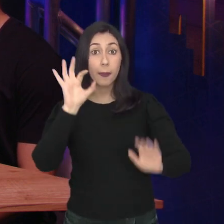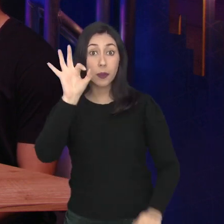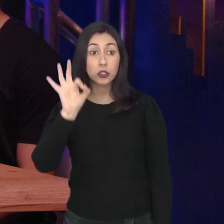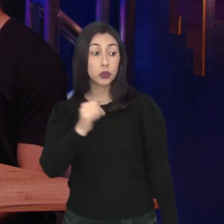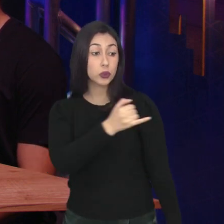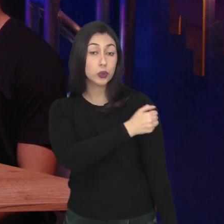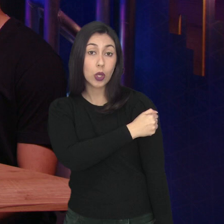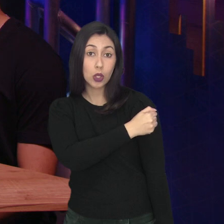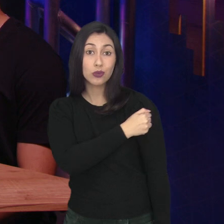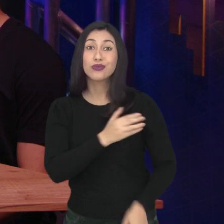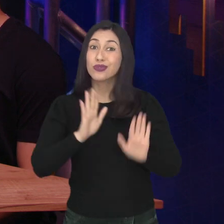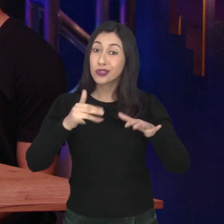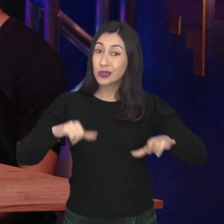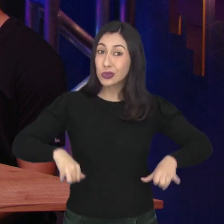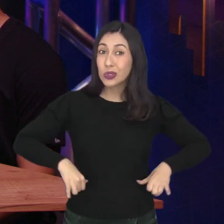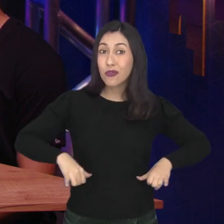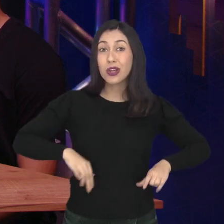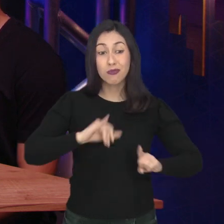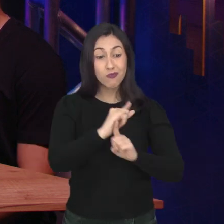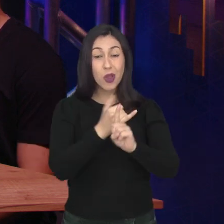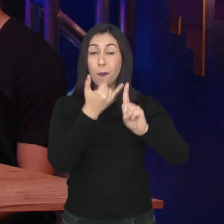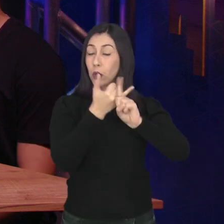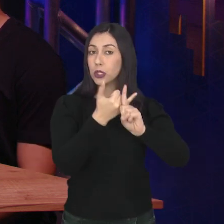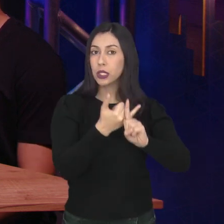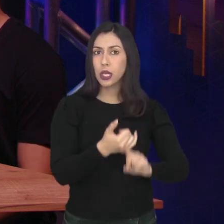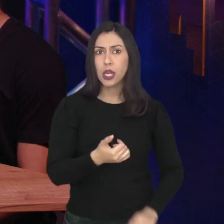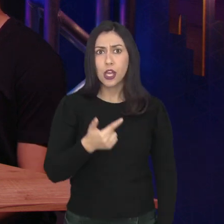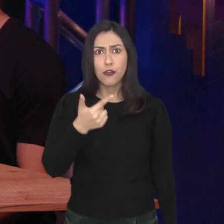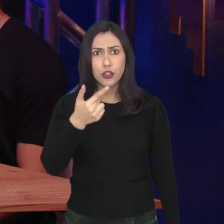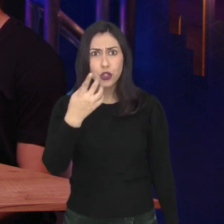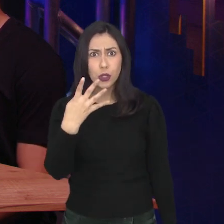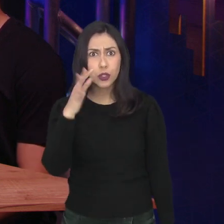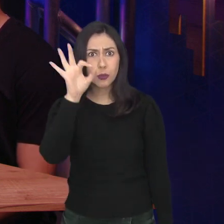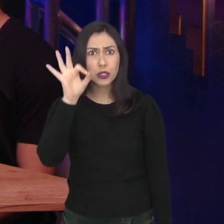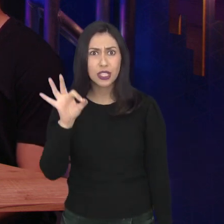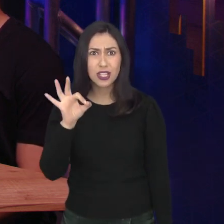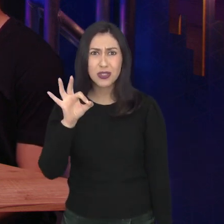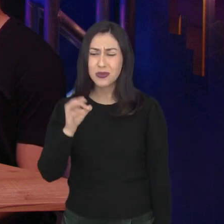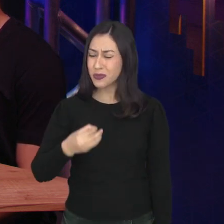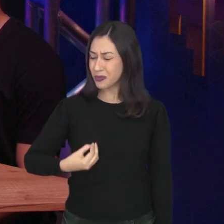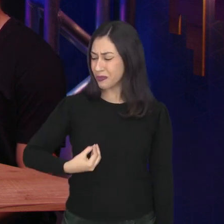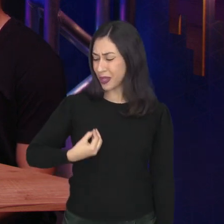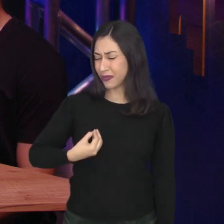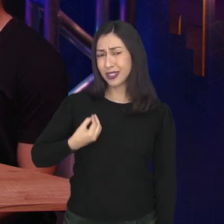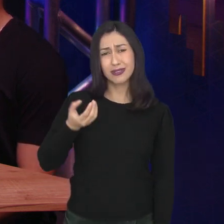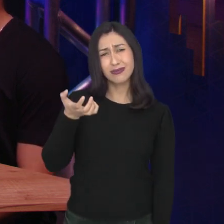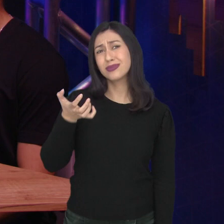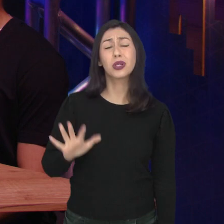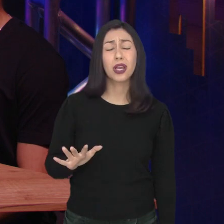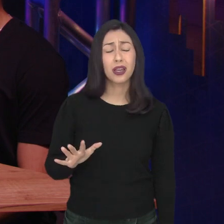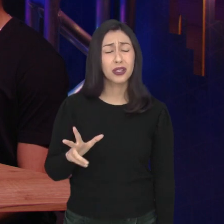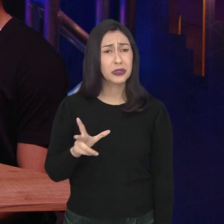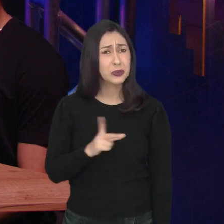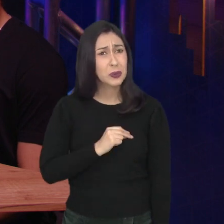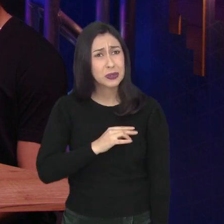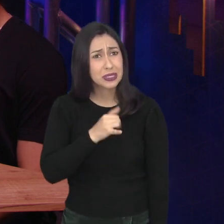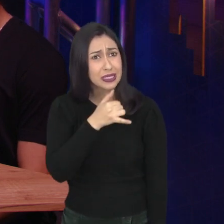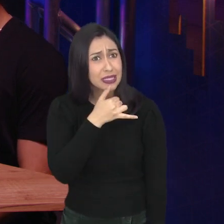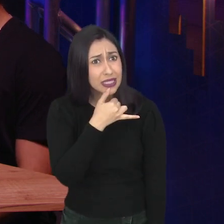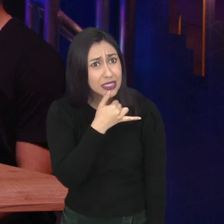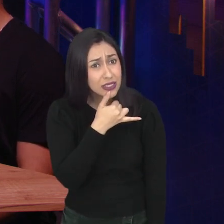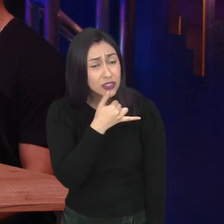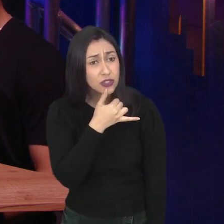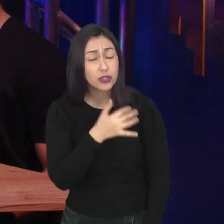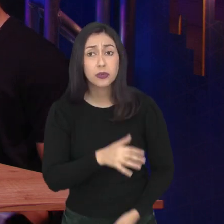40% dos alunos já sofreram bullying e 24% dizem que a vida não vale a pena. Tipo, Samuel, é muito triste isso,